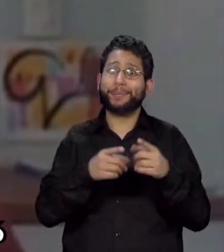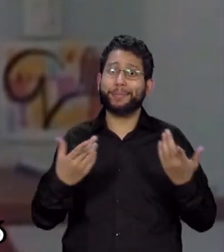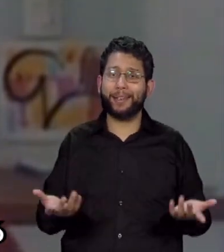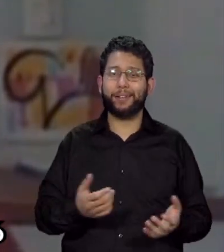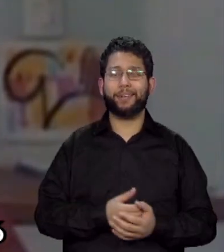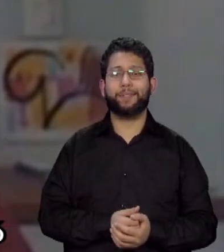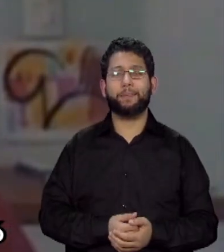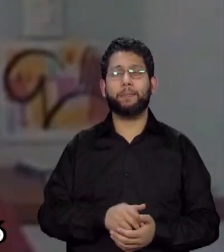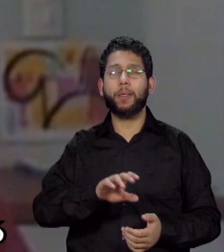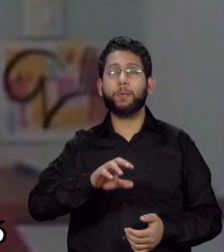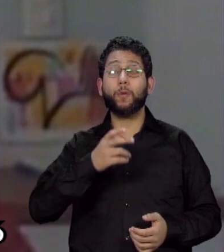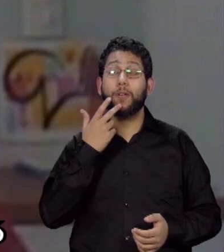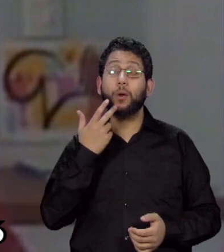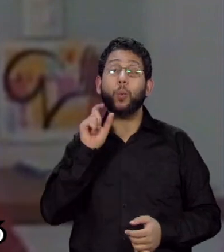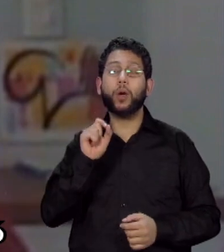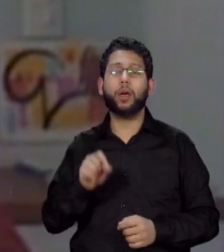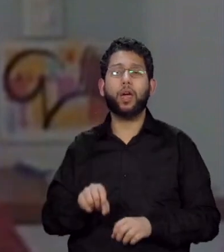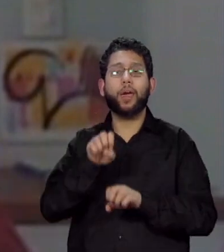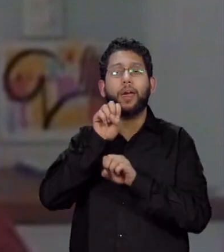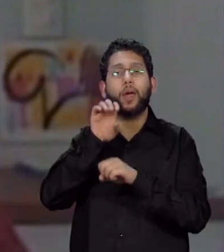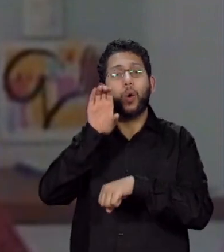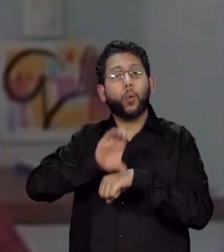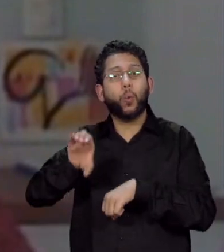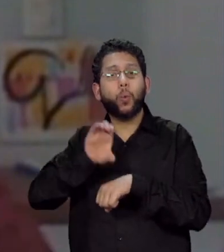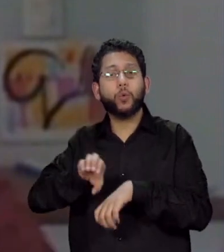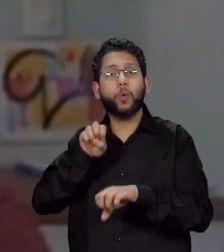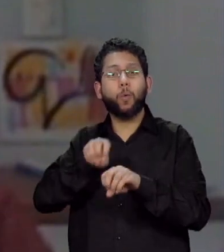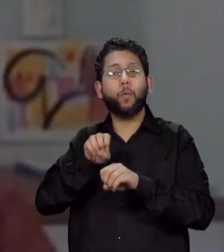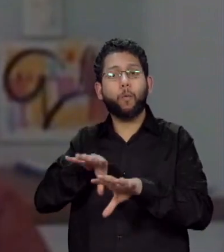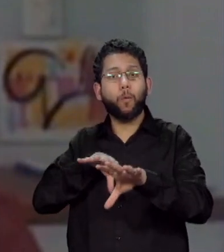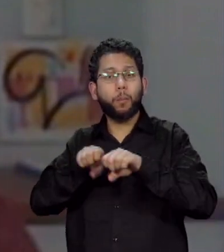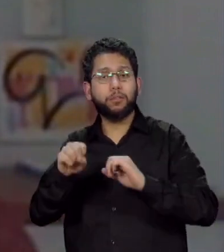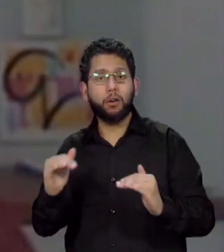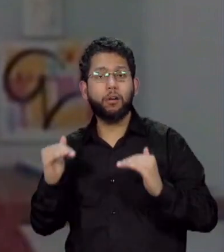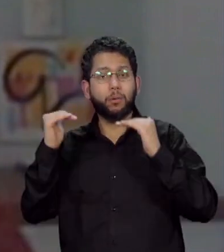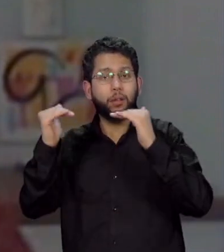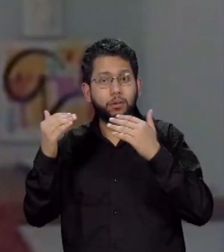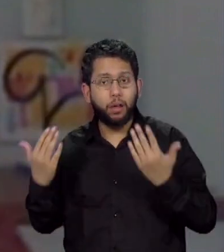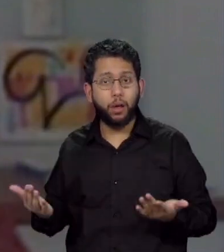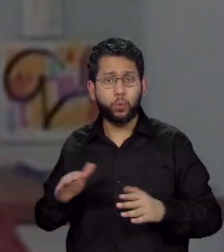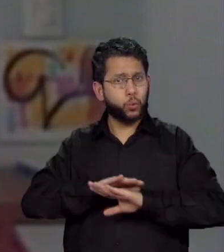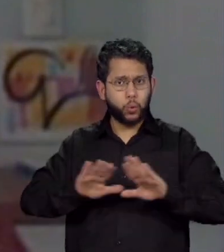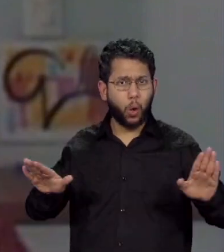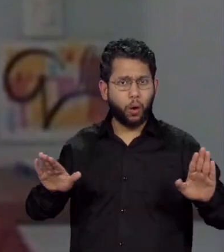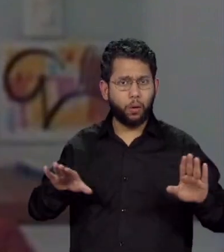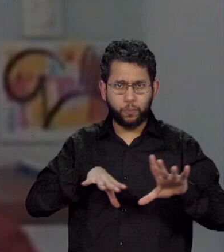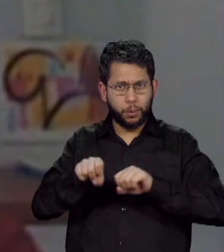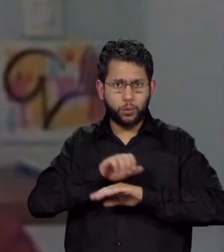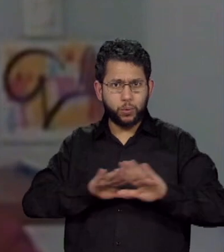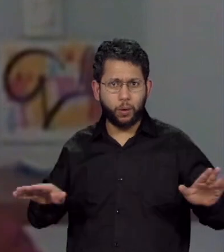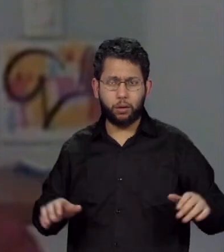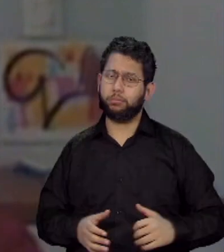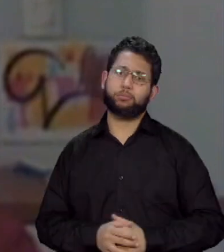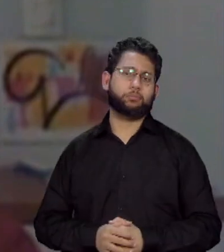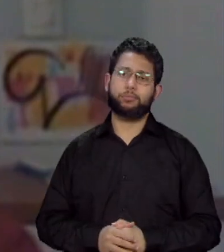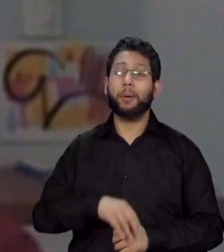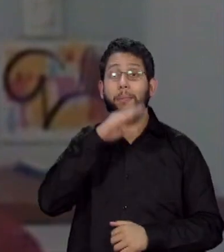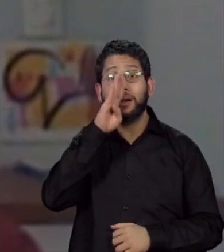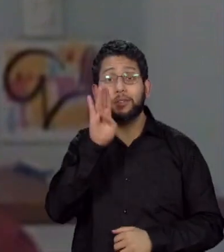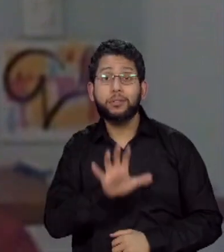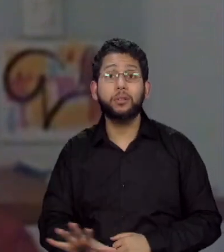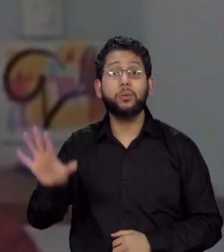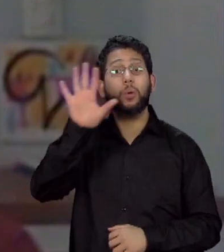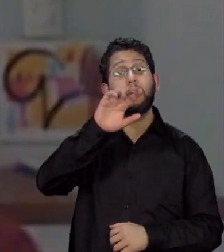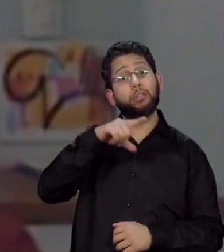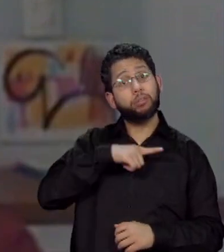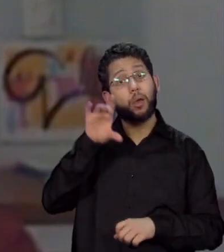estou falando um pouco de cursos superiores, mas não existem só esse tipo de formação no país, né? O país também oferece